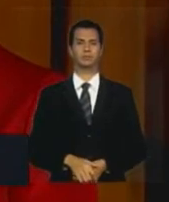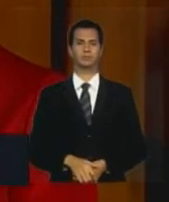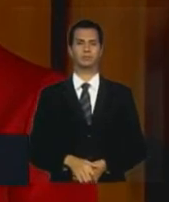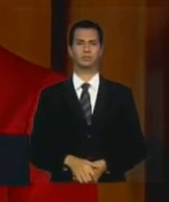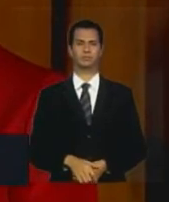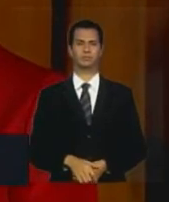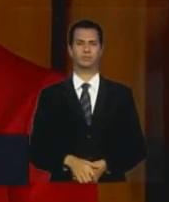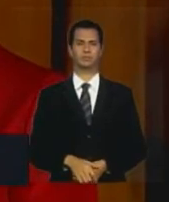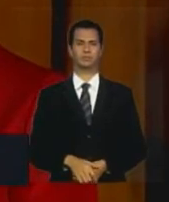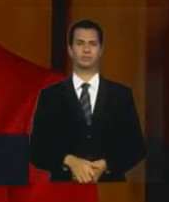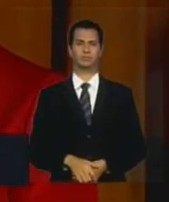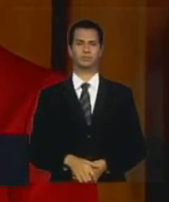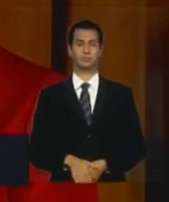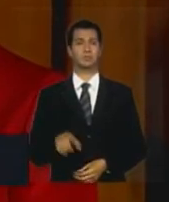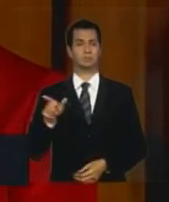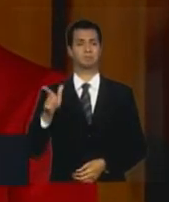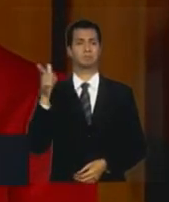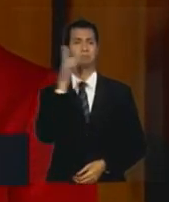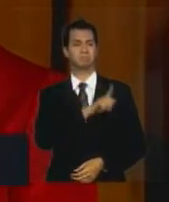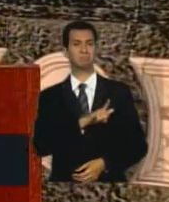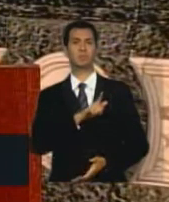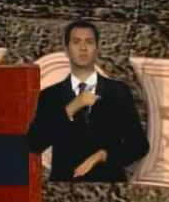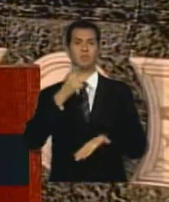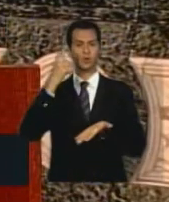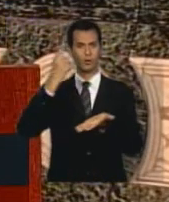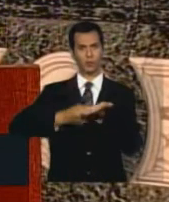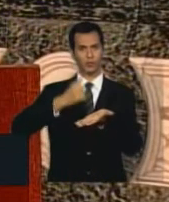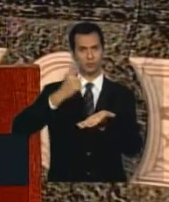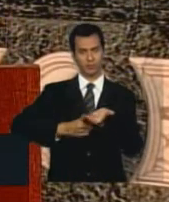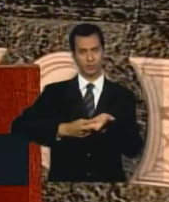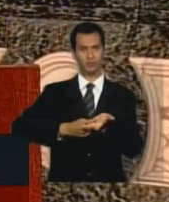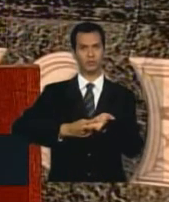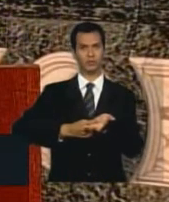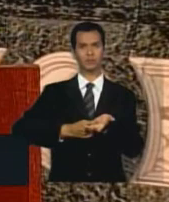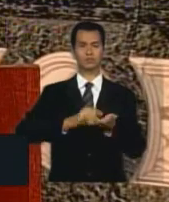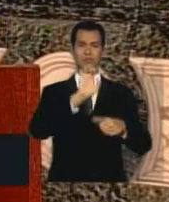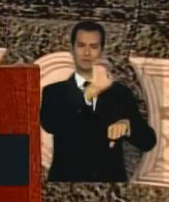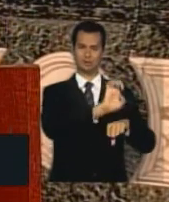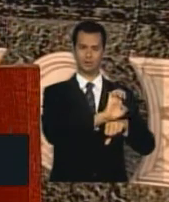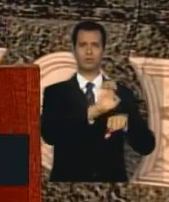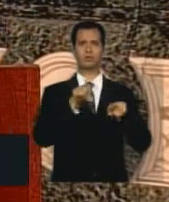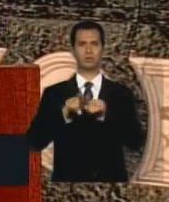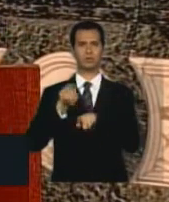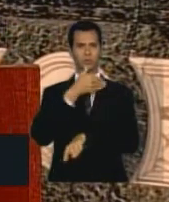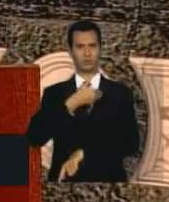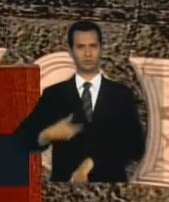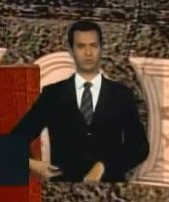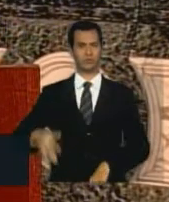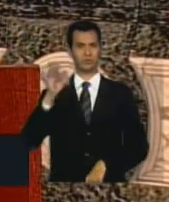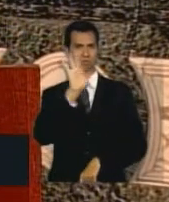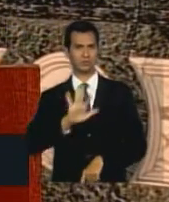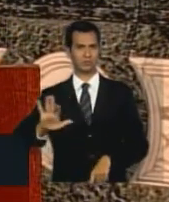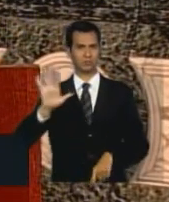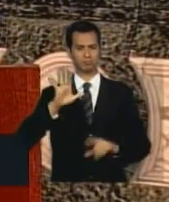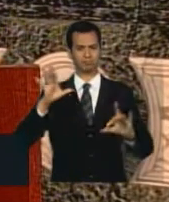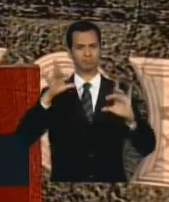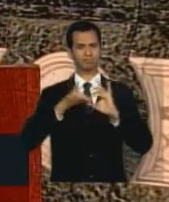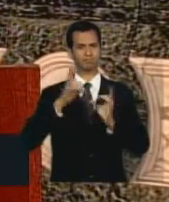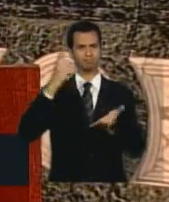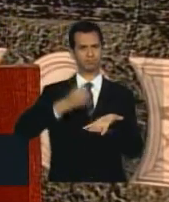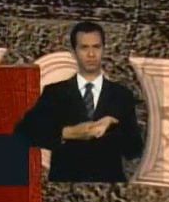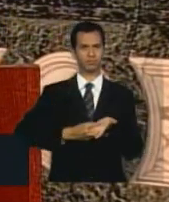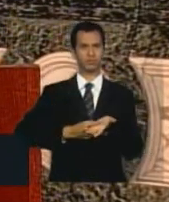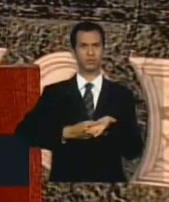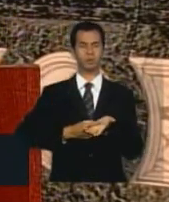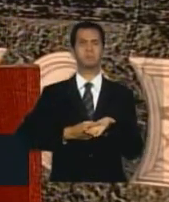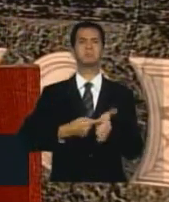não só produziu um acordo federativo exemplar para o país, mas também